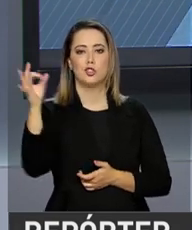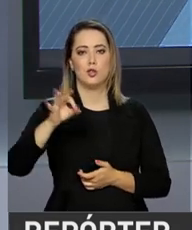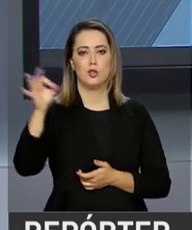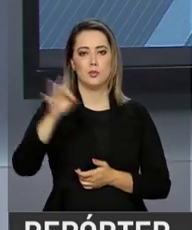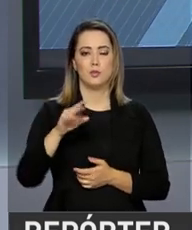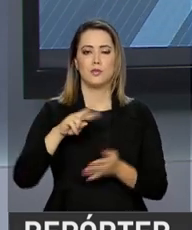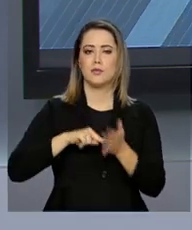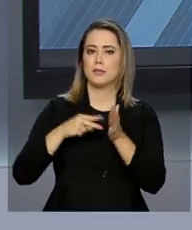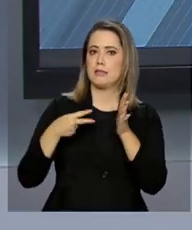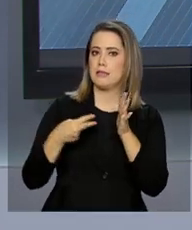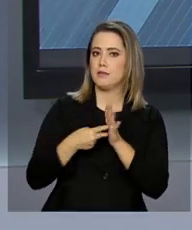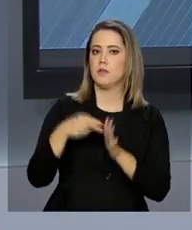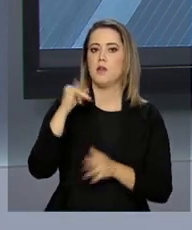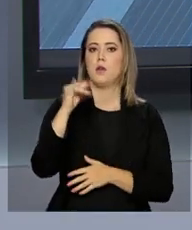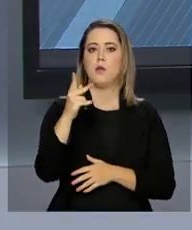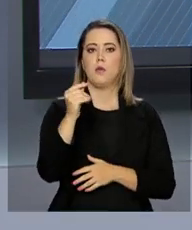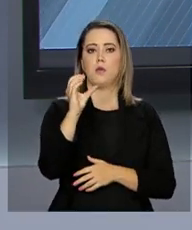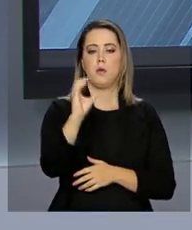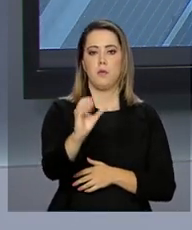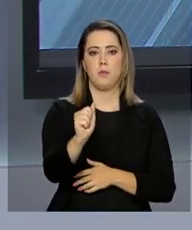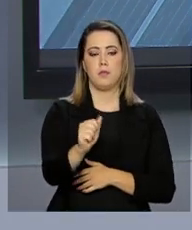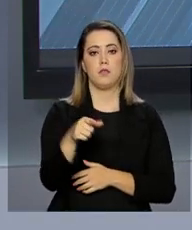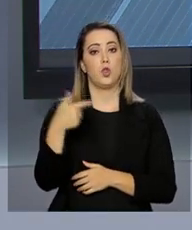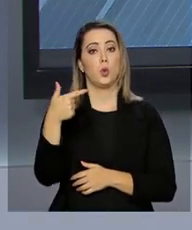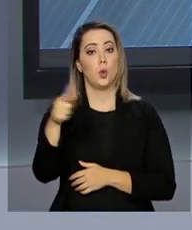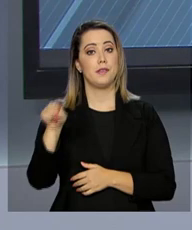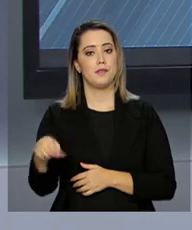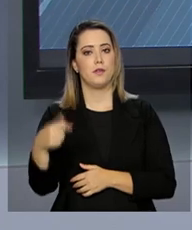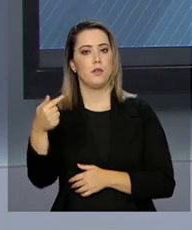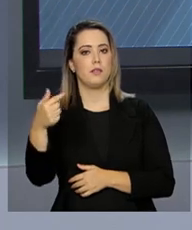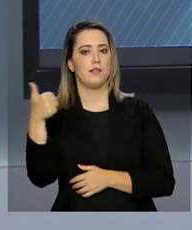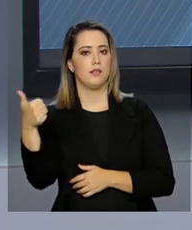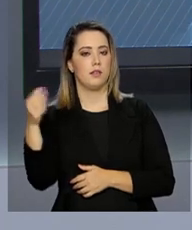IPCA em 12 meses foi para 2,71%.